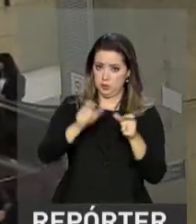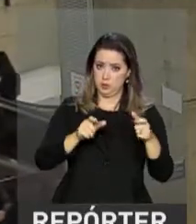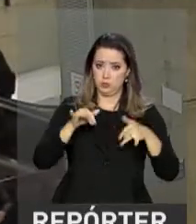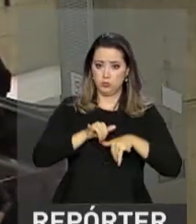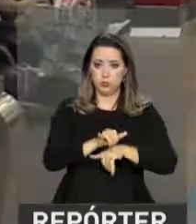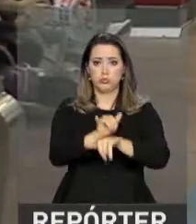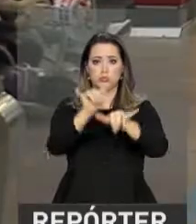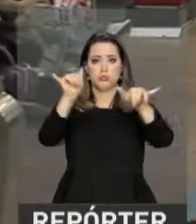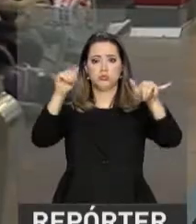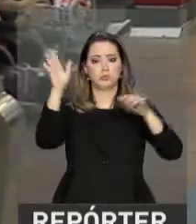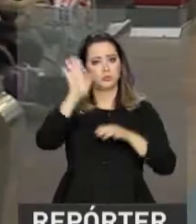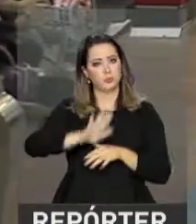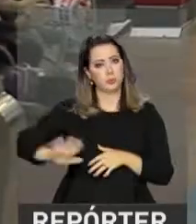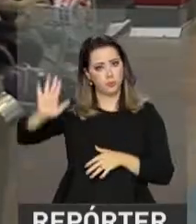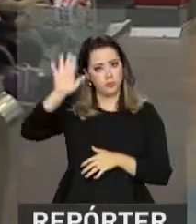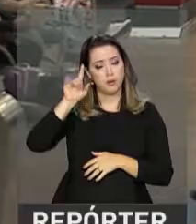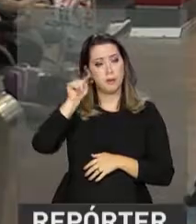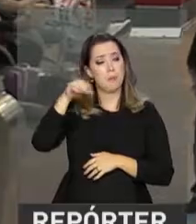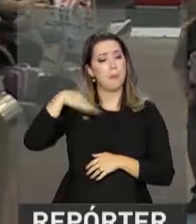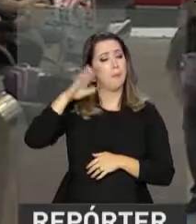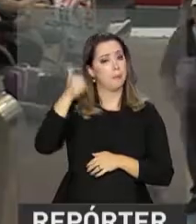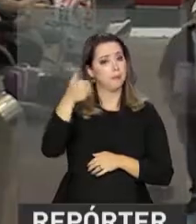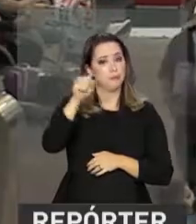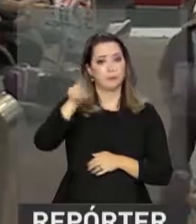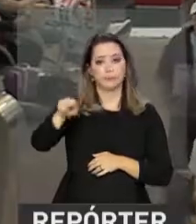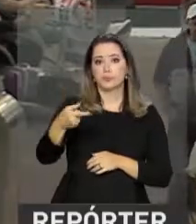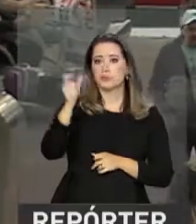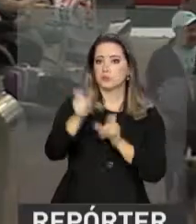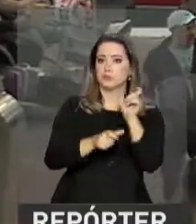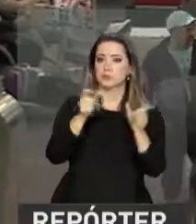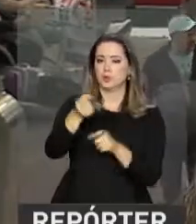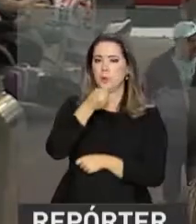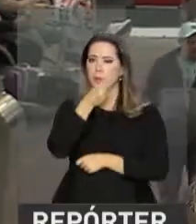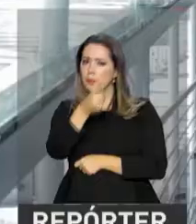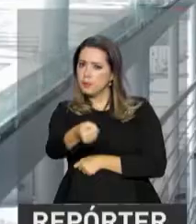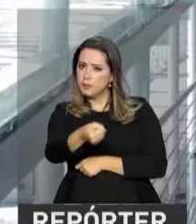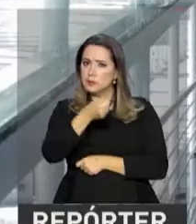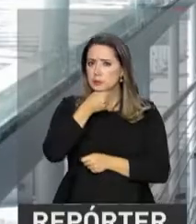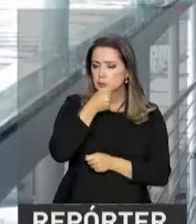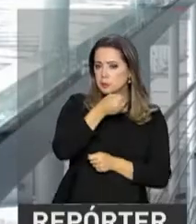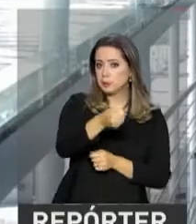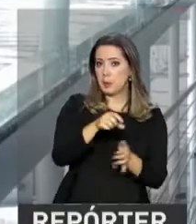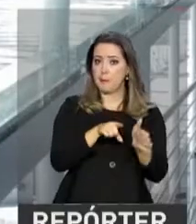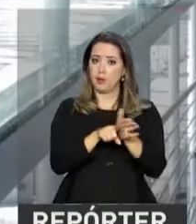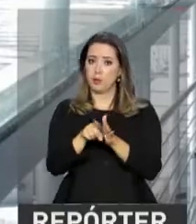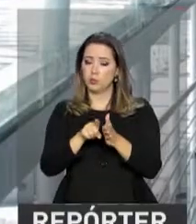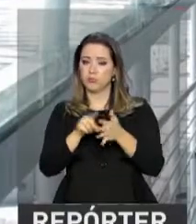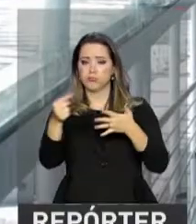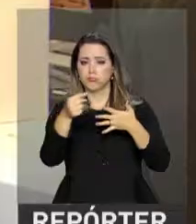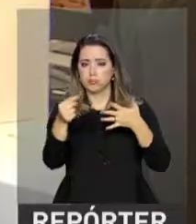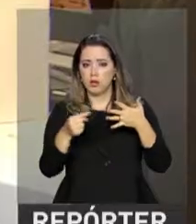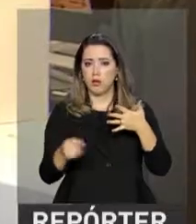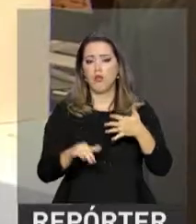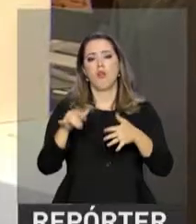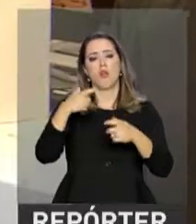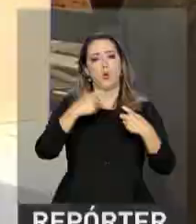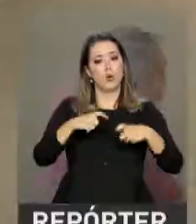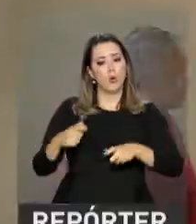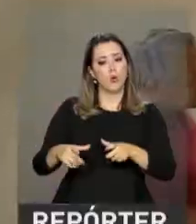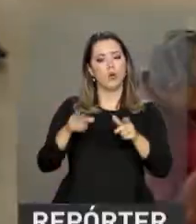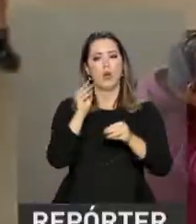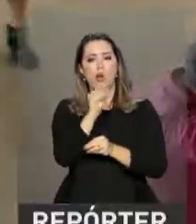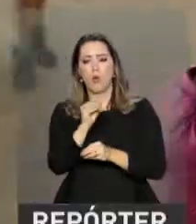país mais de 18 mil pessoas foram entrevistadas e foram avaliados itens de infraestrutura atendimento